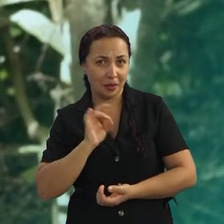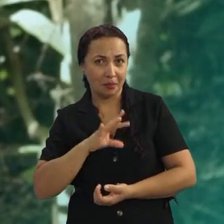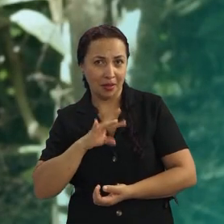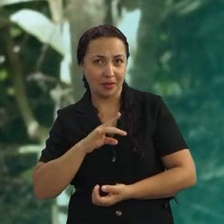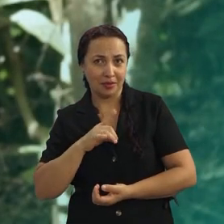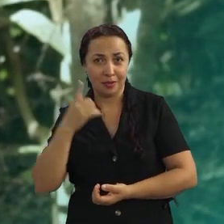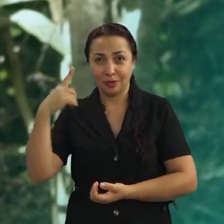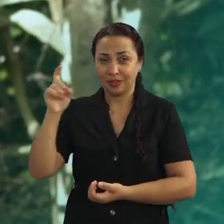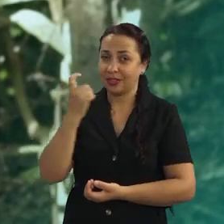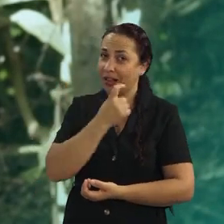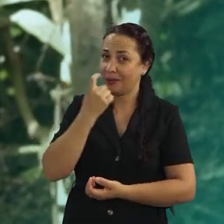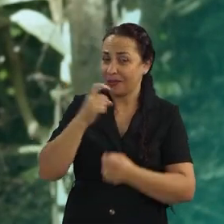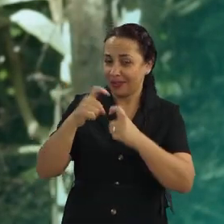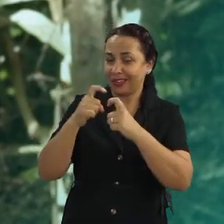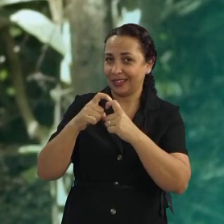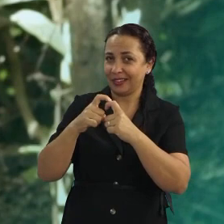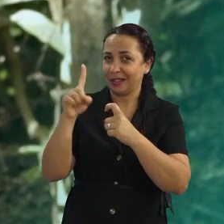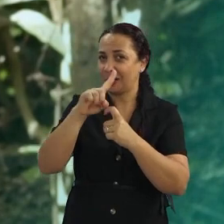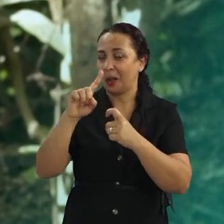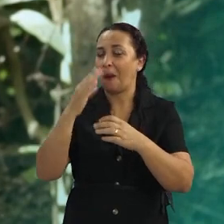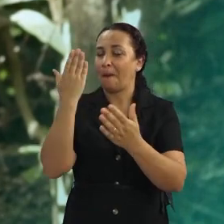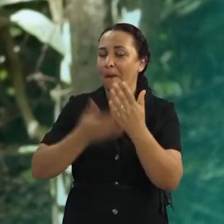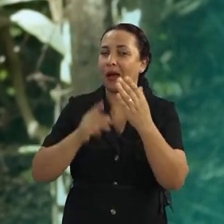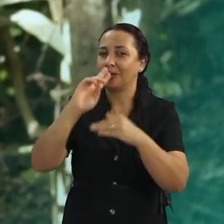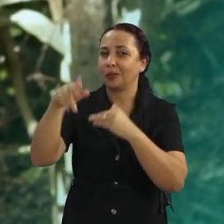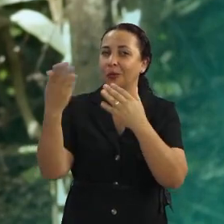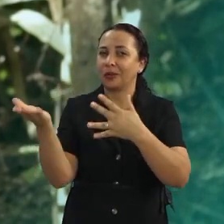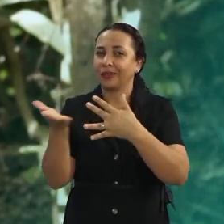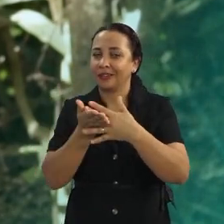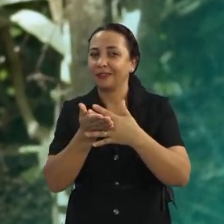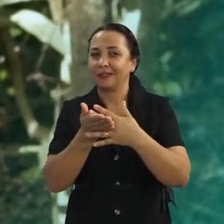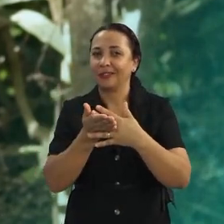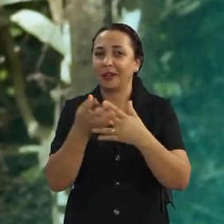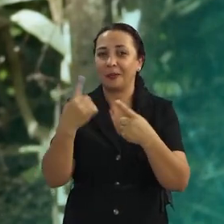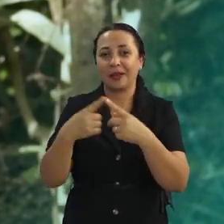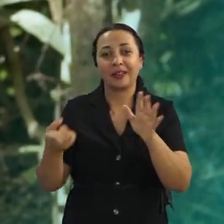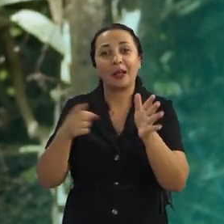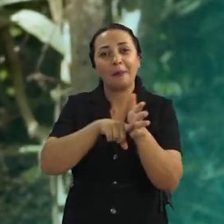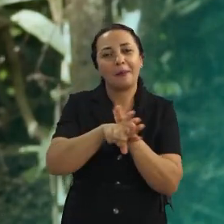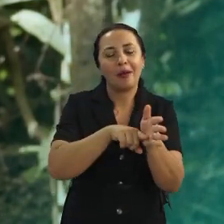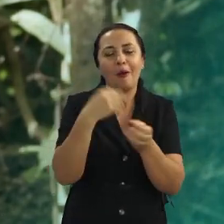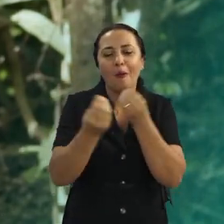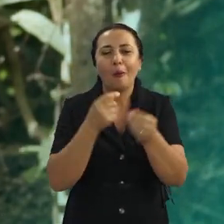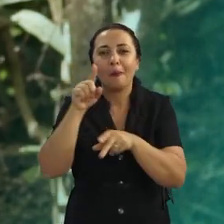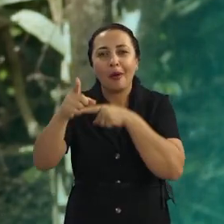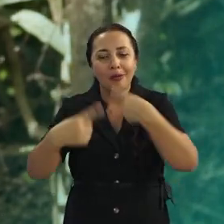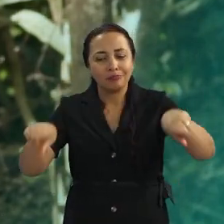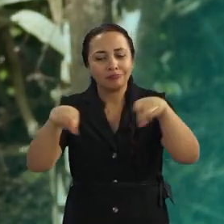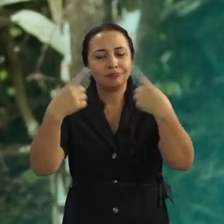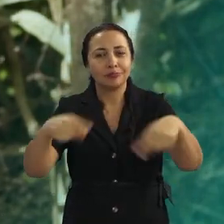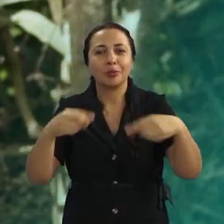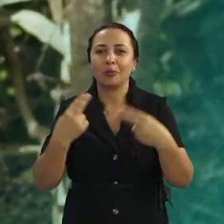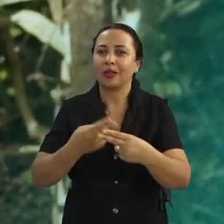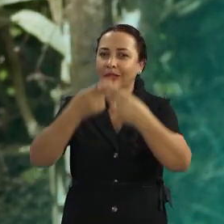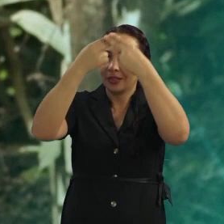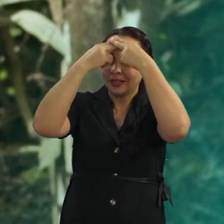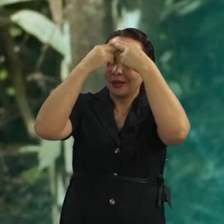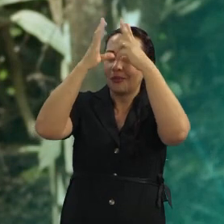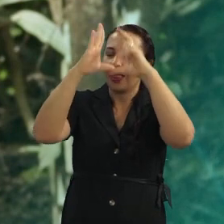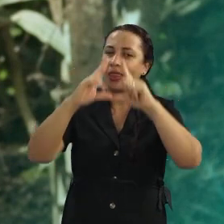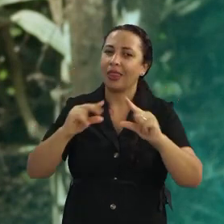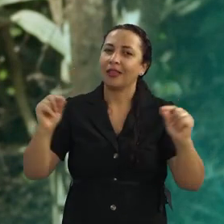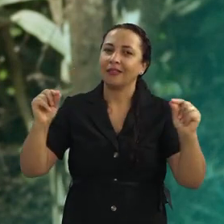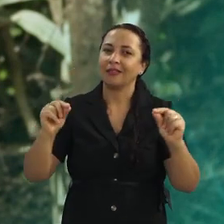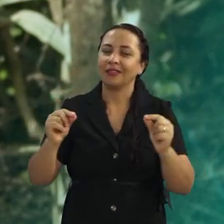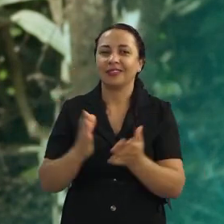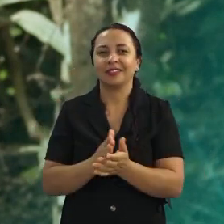você tem medo de ir ao dentista Então não perca o próximo bloco do niverciência que traz uma pesquisa sobre como a música Pode aliviar os traumas